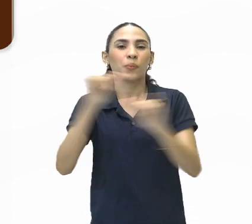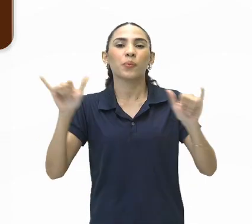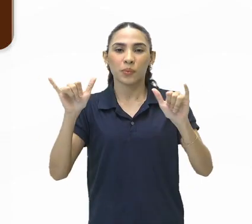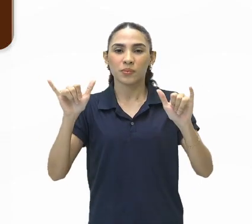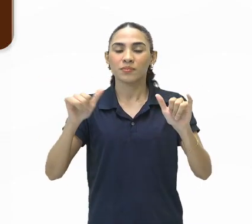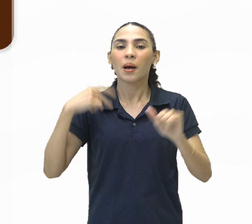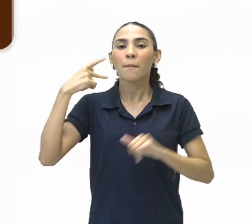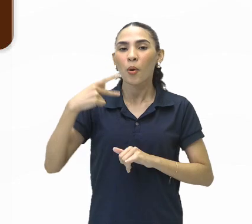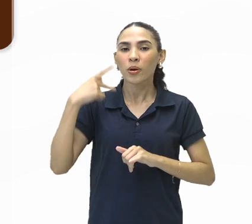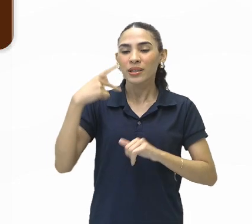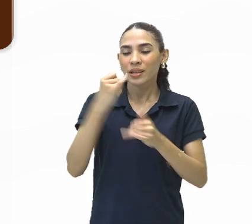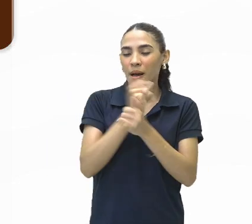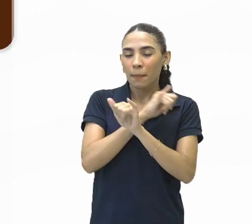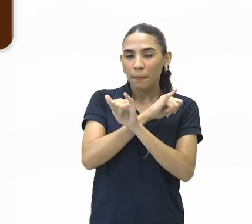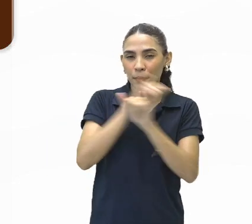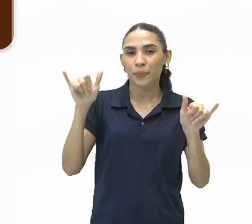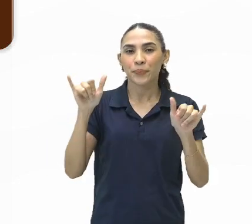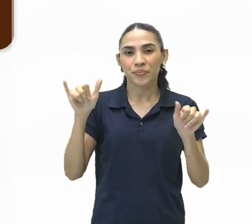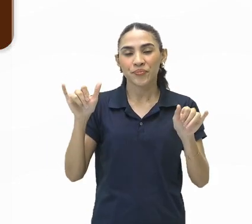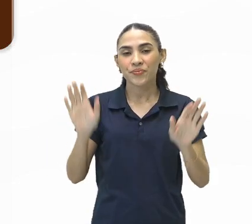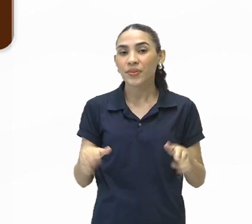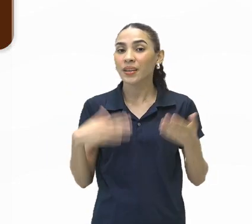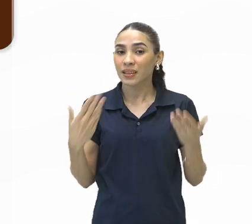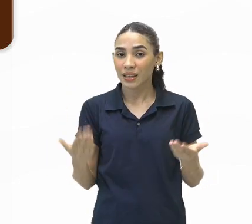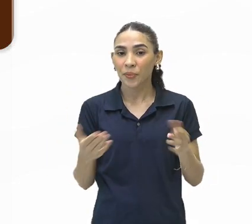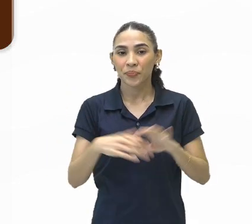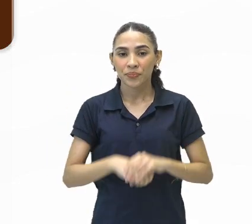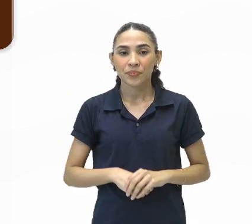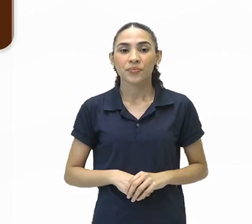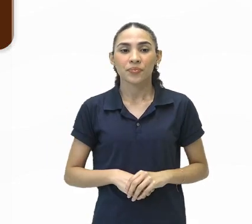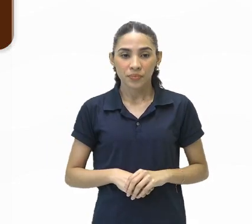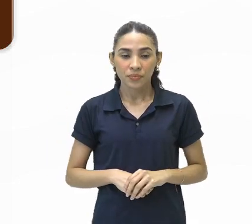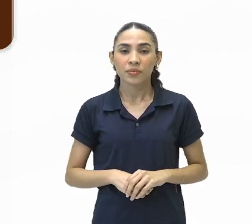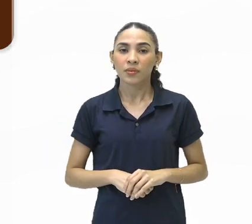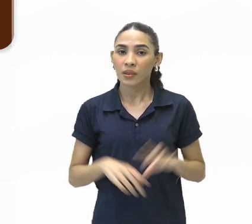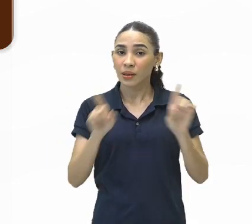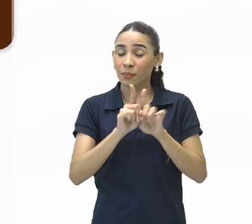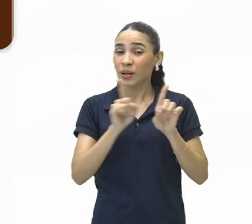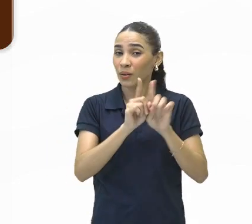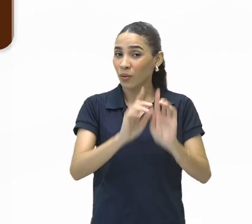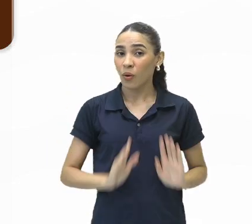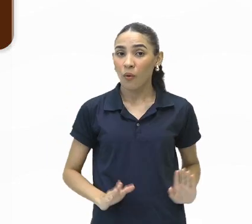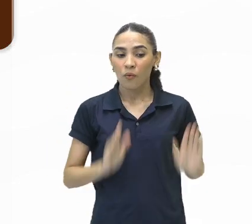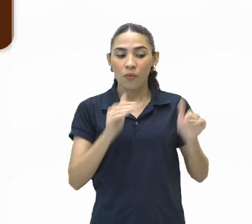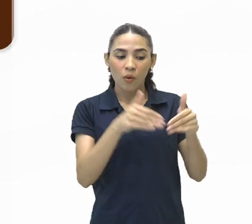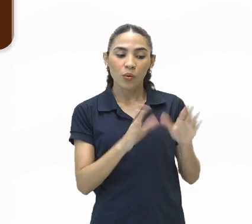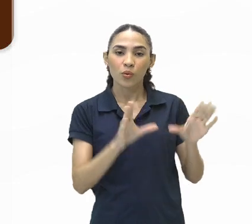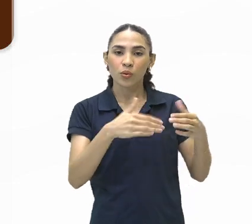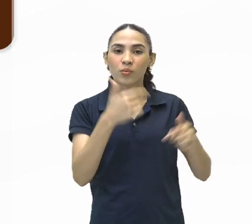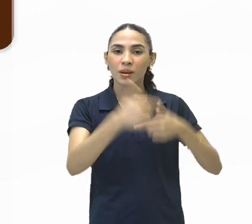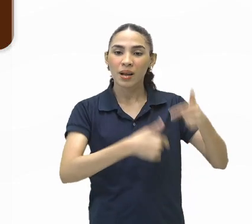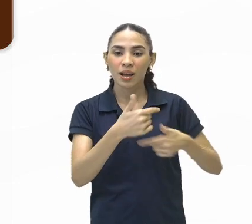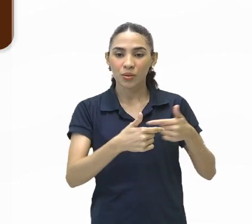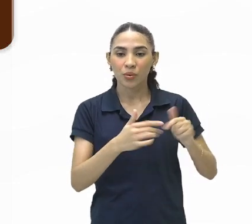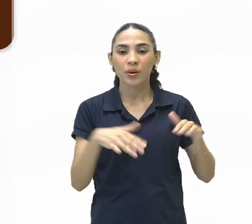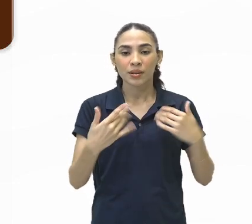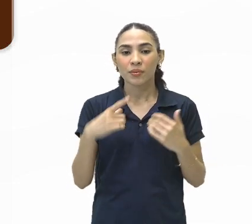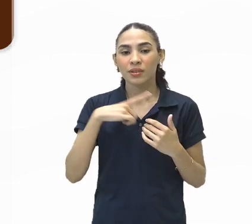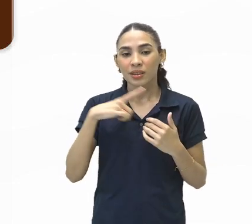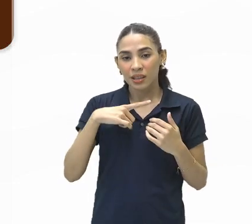sua política, certo? Então, e voltada, claro, para os trabalhadores. Então, nós temos